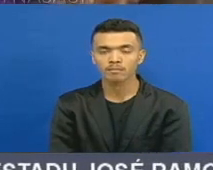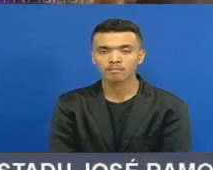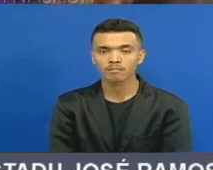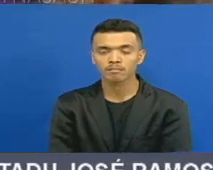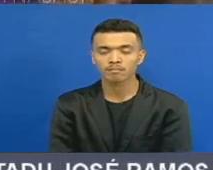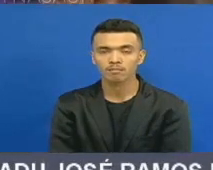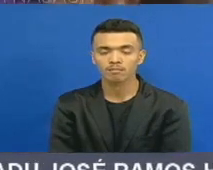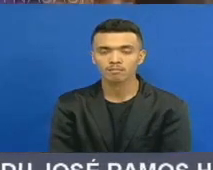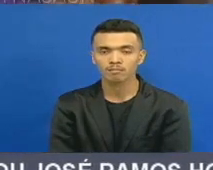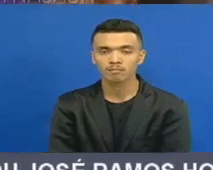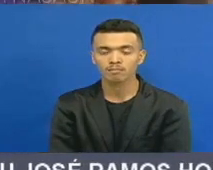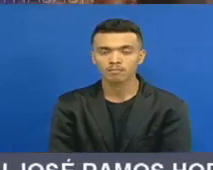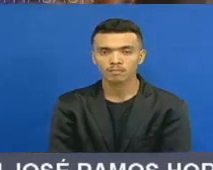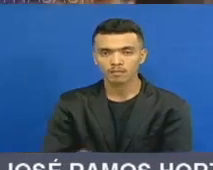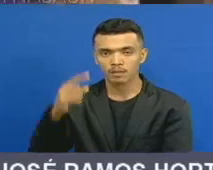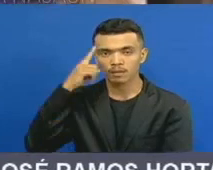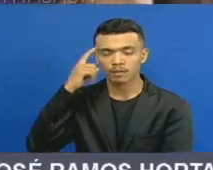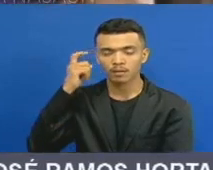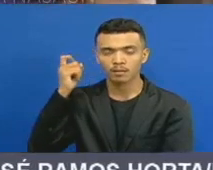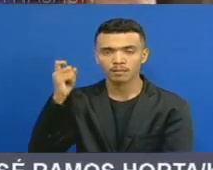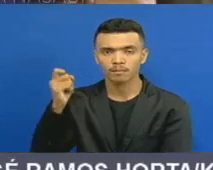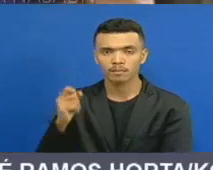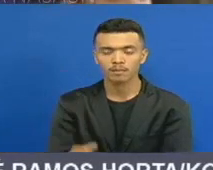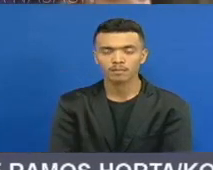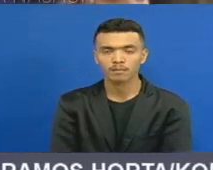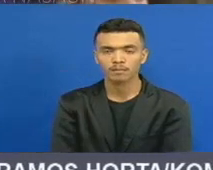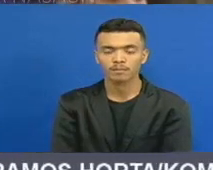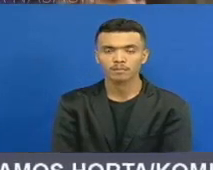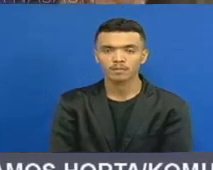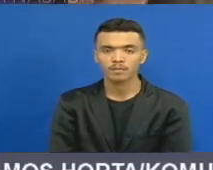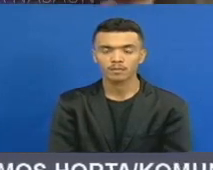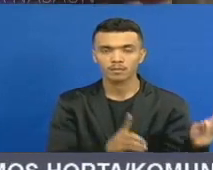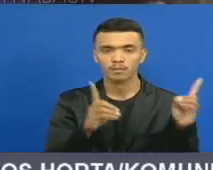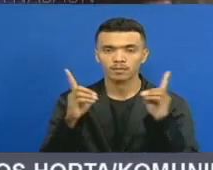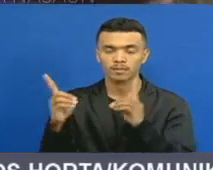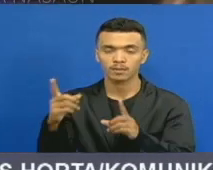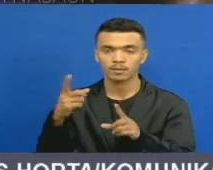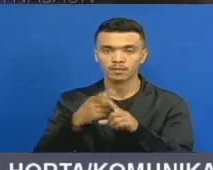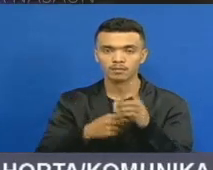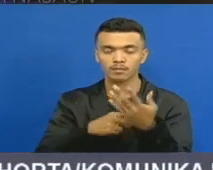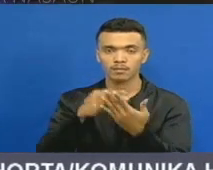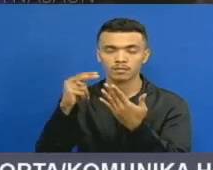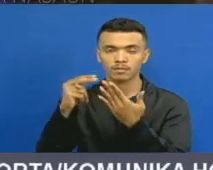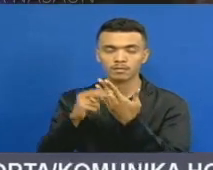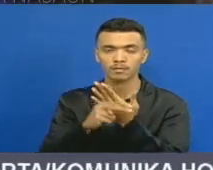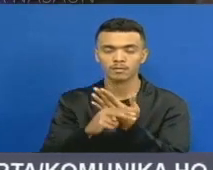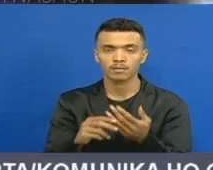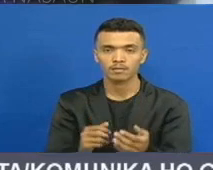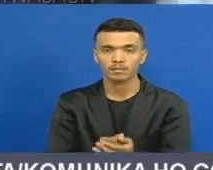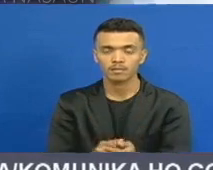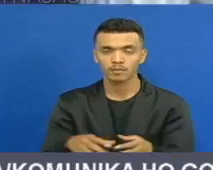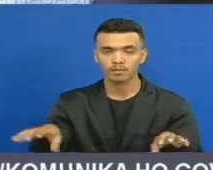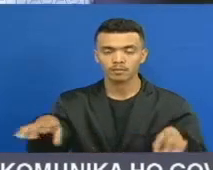2019. Tamba clima. Projeto ni implementa ni fula novembro ori mai mabe. Tamba clima ma kahalo ite.